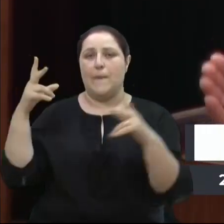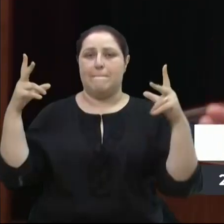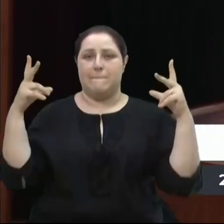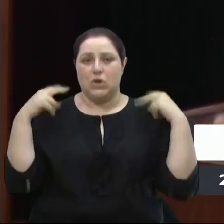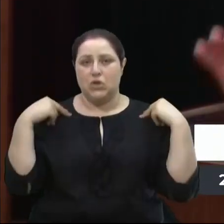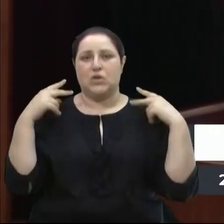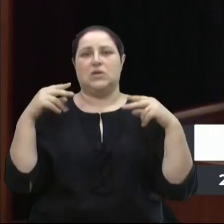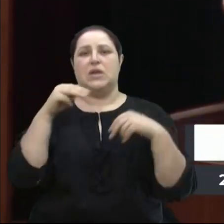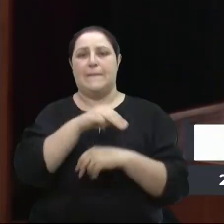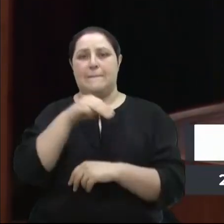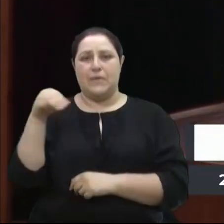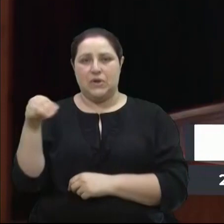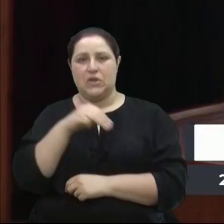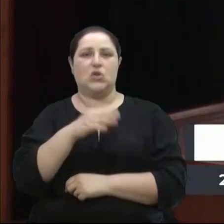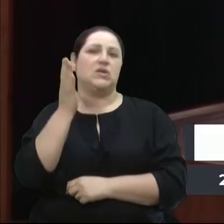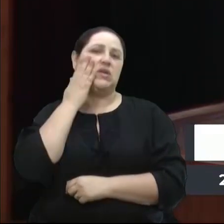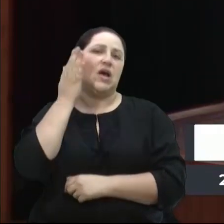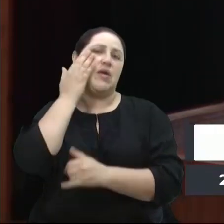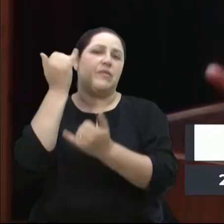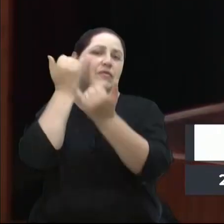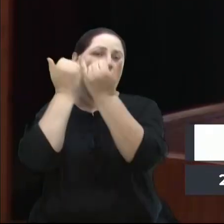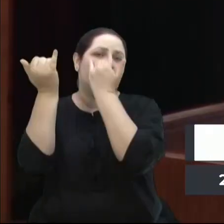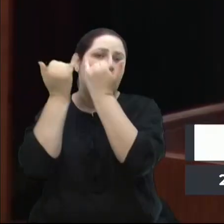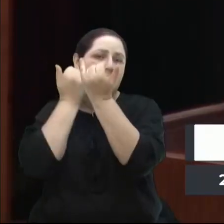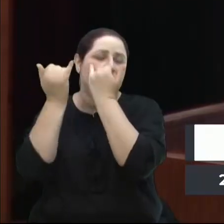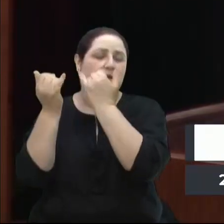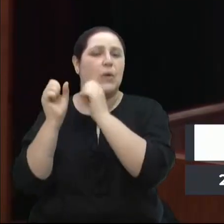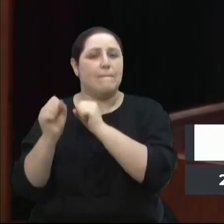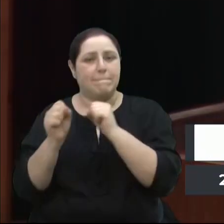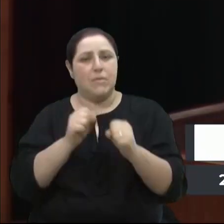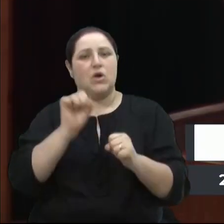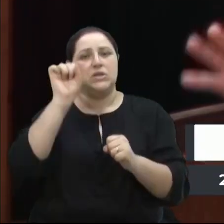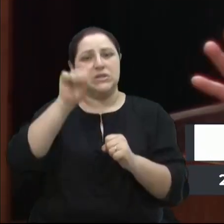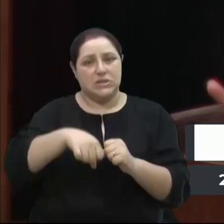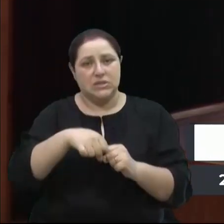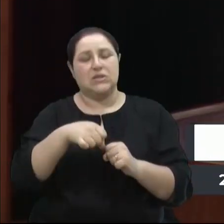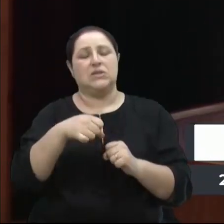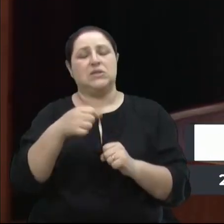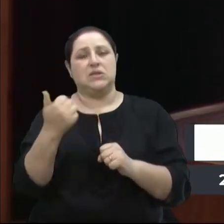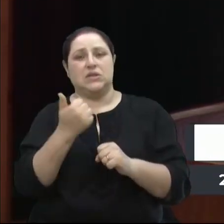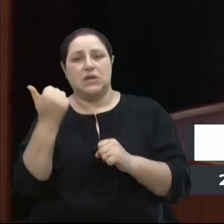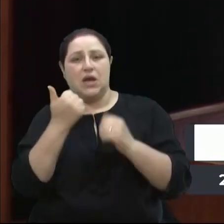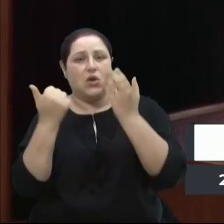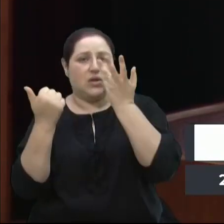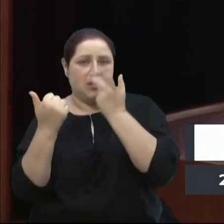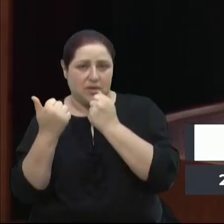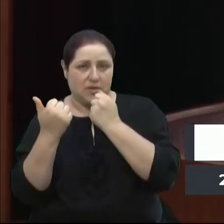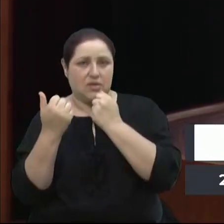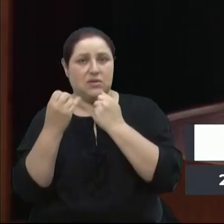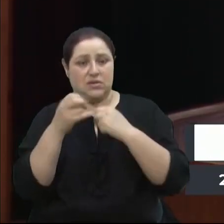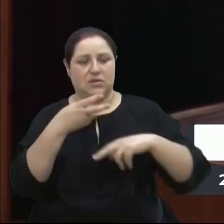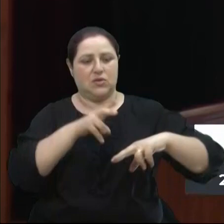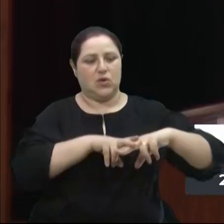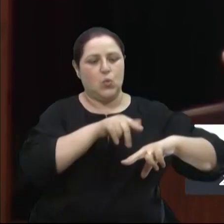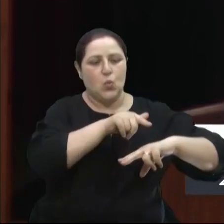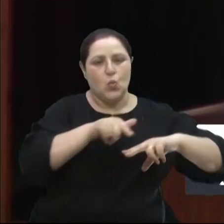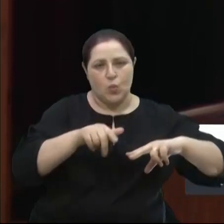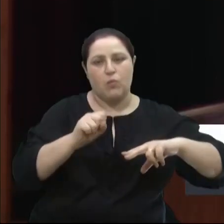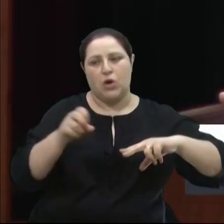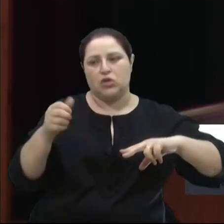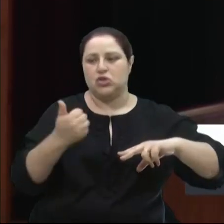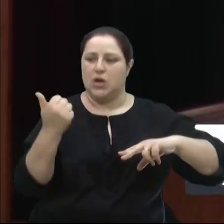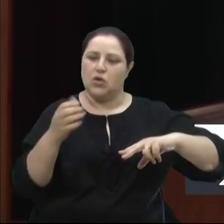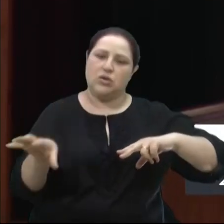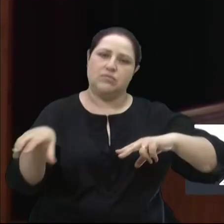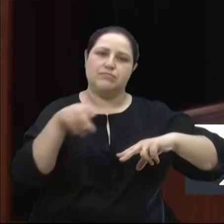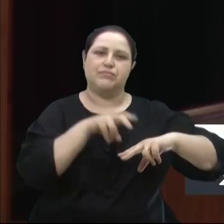e os monitores saibam que pode sim dar carona para essas crianças. Porque a empresa hoje está dizendo, eu